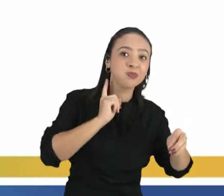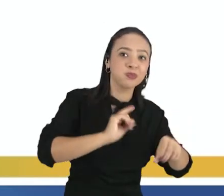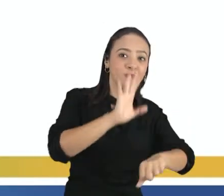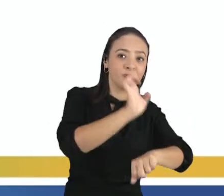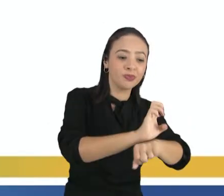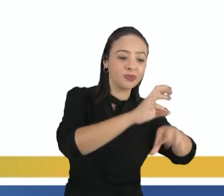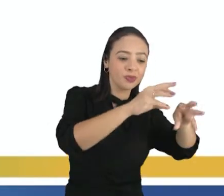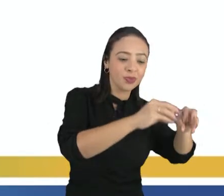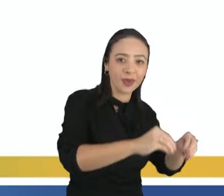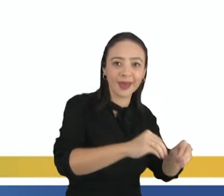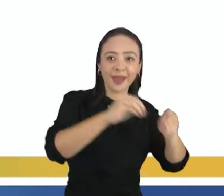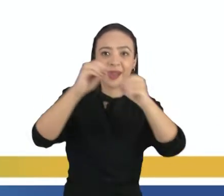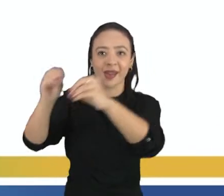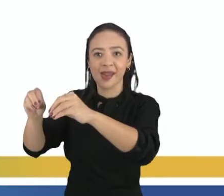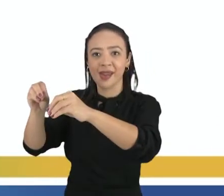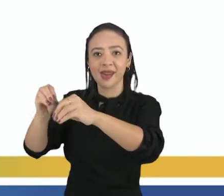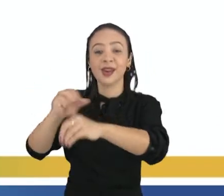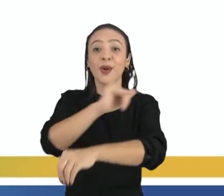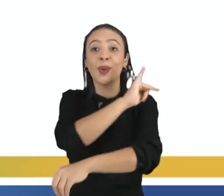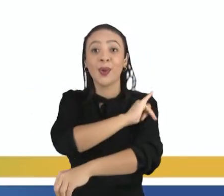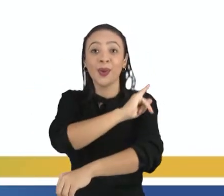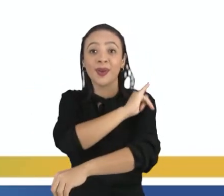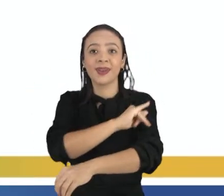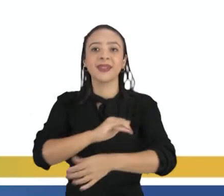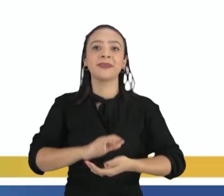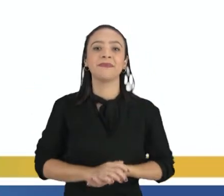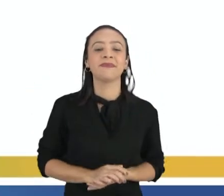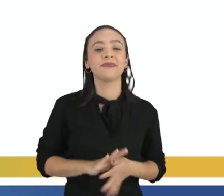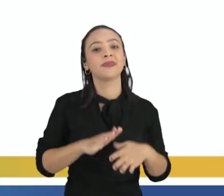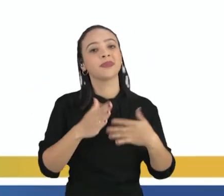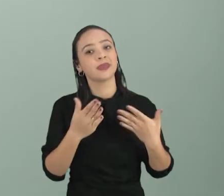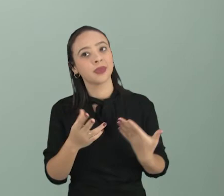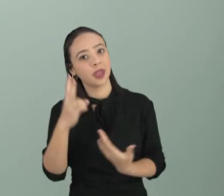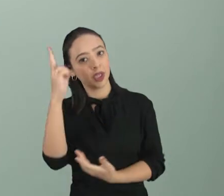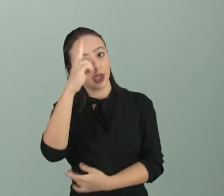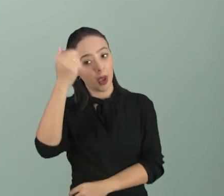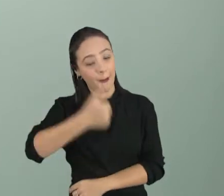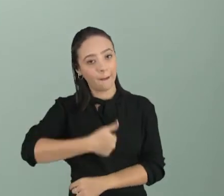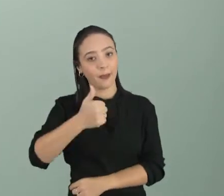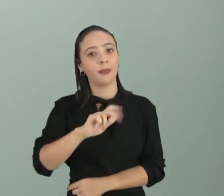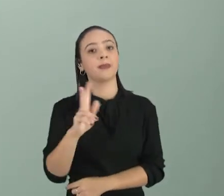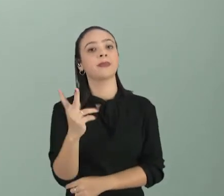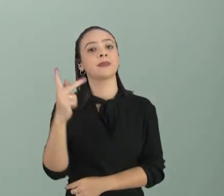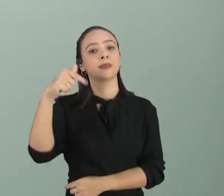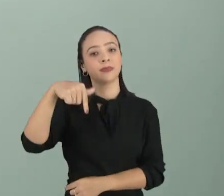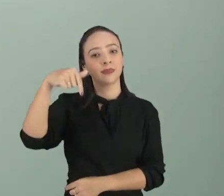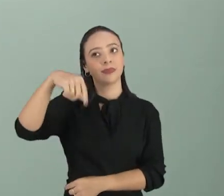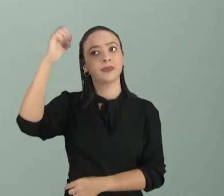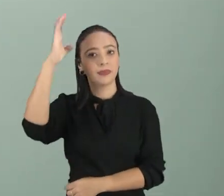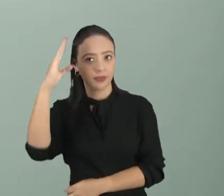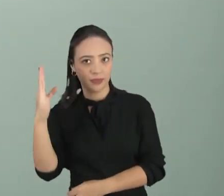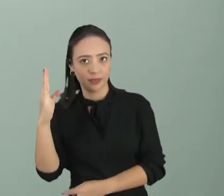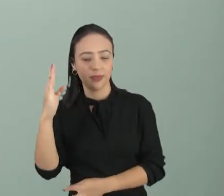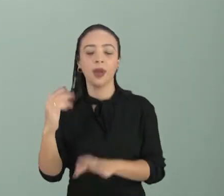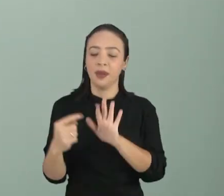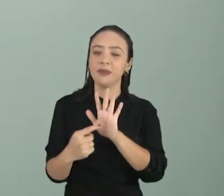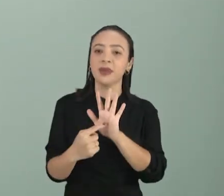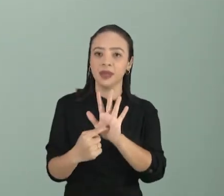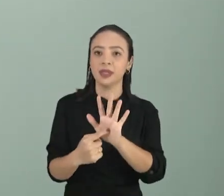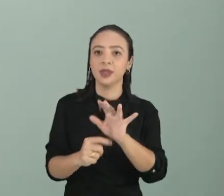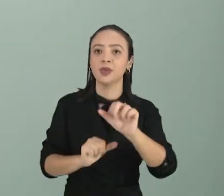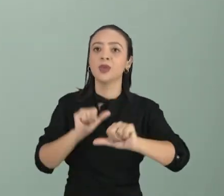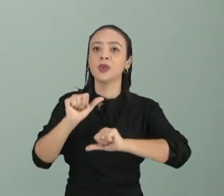e vai para o Rio de Janeiro. Então essa história, né, a primeira história em quadrinhos no Brasil, ela retrata